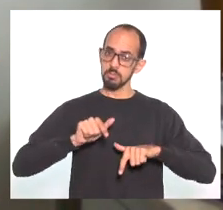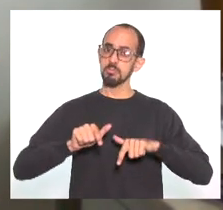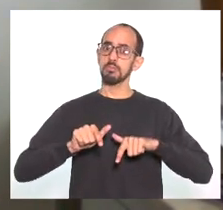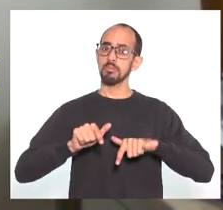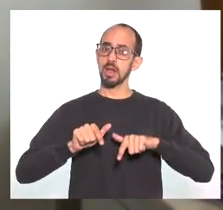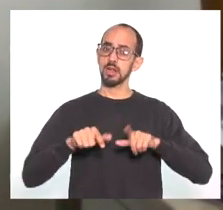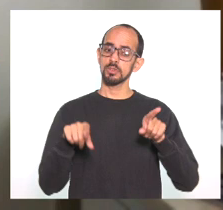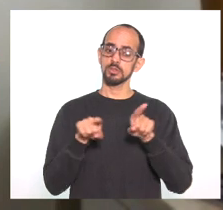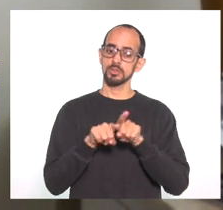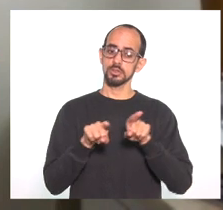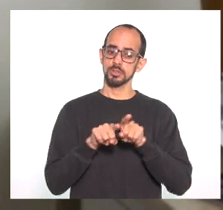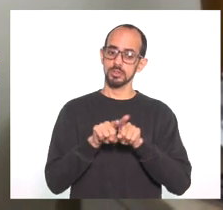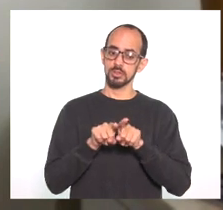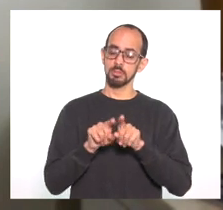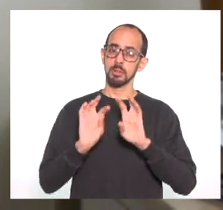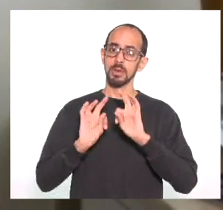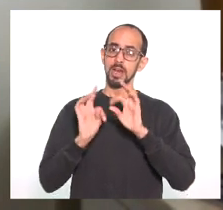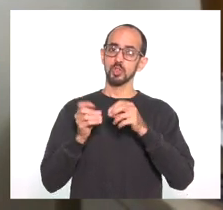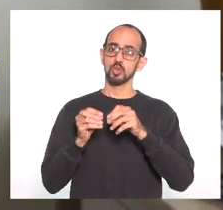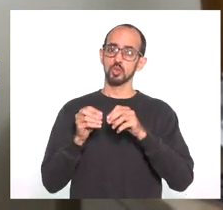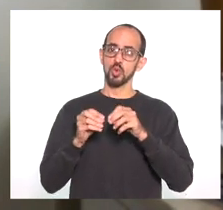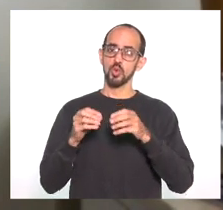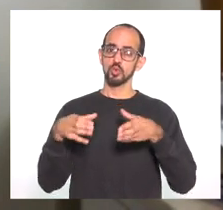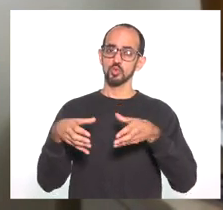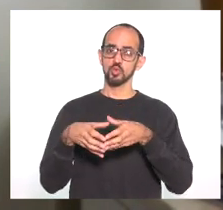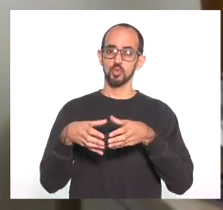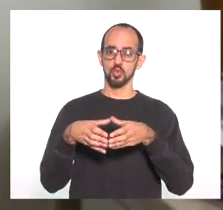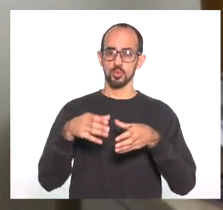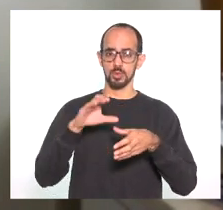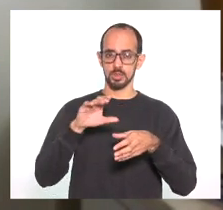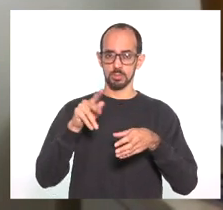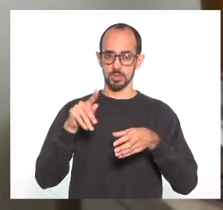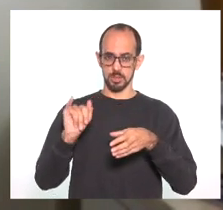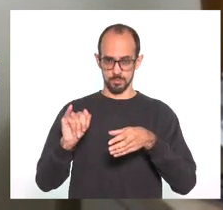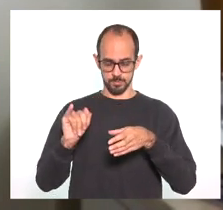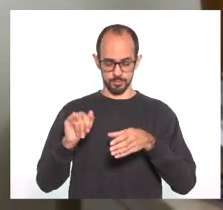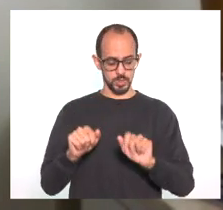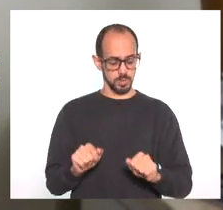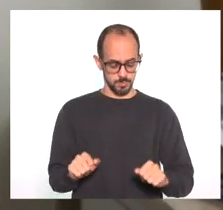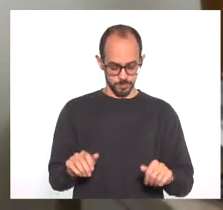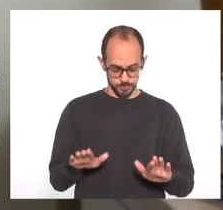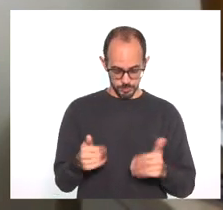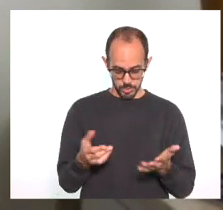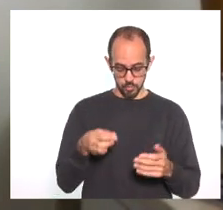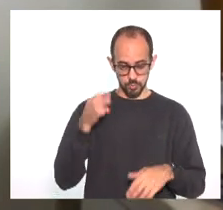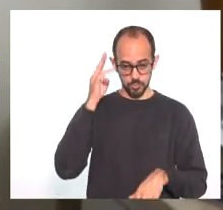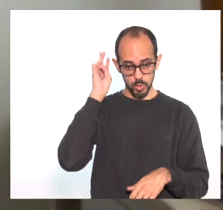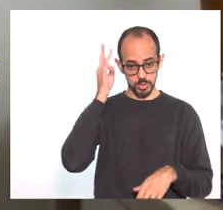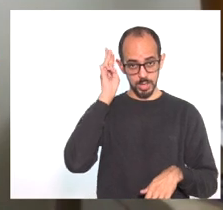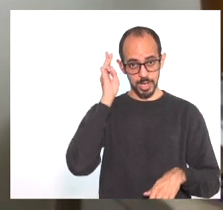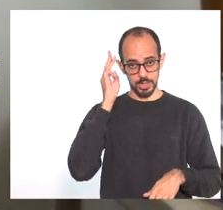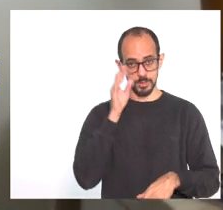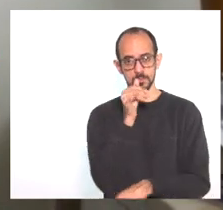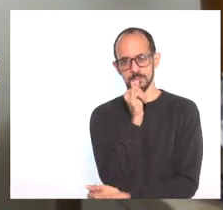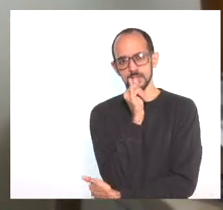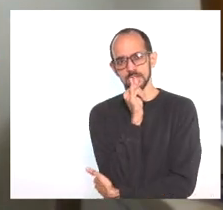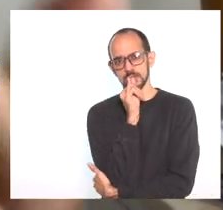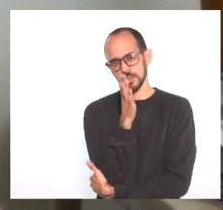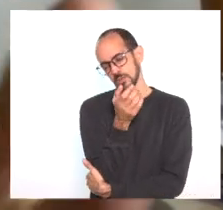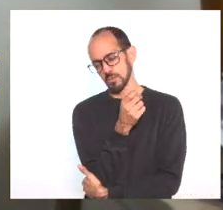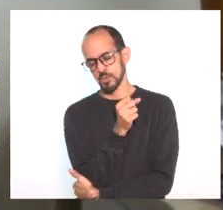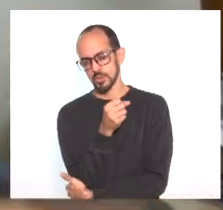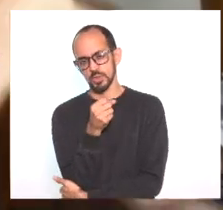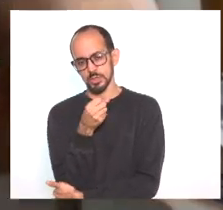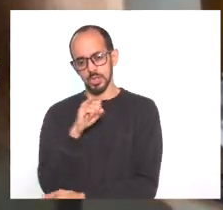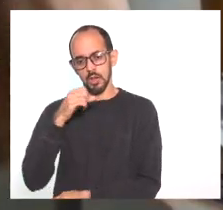submissão ao pleno da CPI. O que eu estou dizendo a isso? Olha só, deputado Valdeque Carneiro, por exemplo, se não